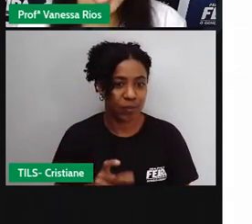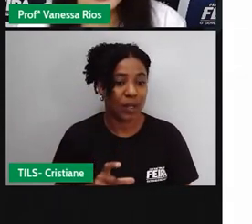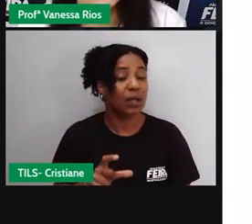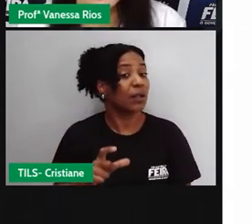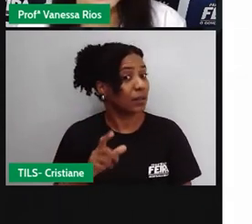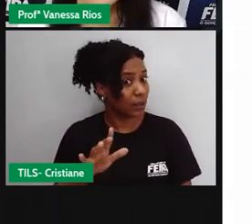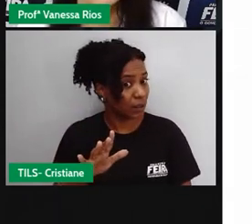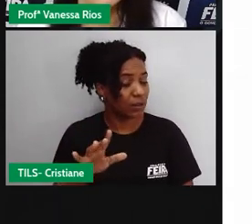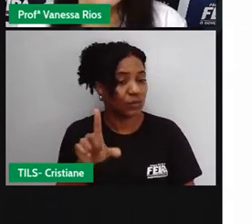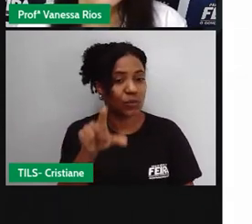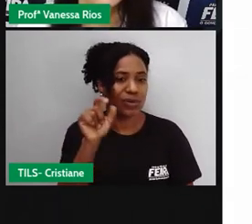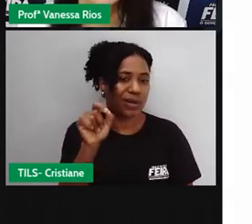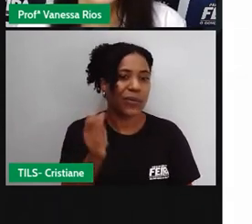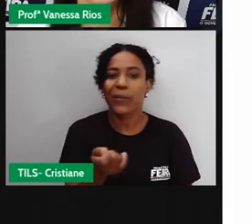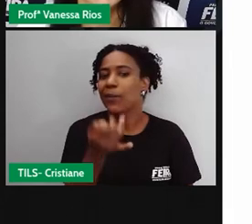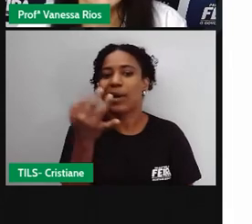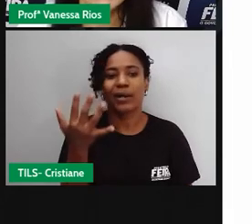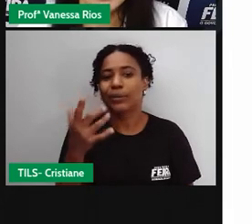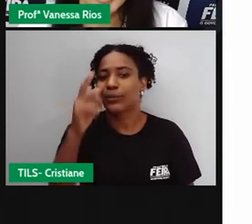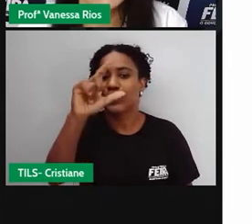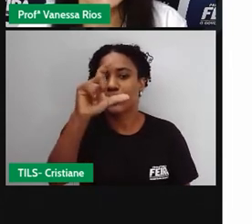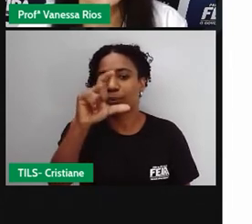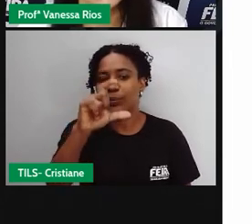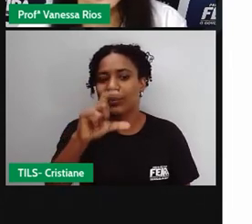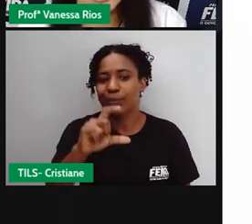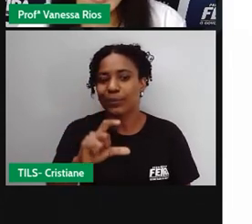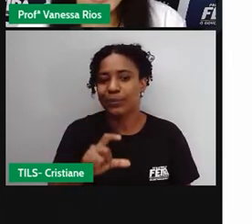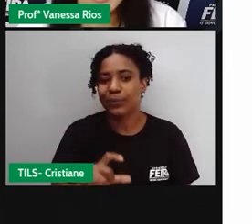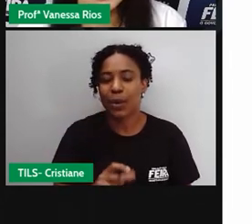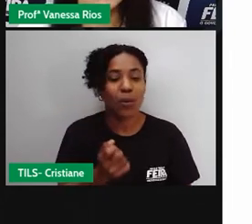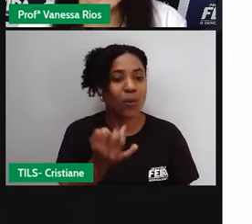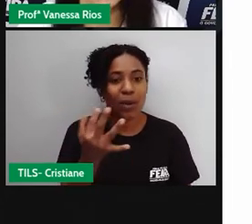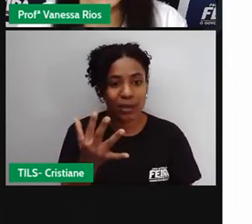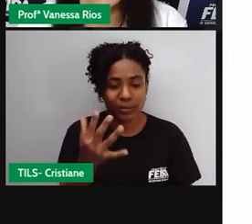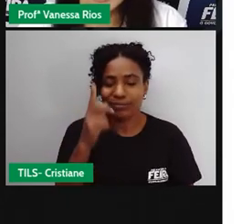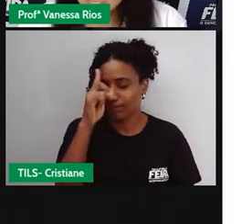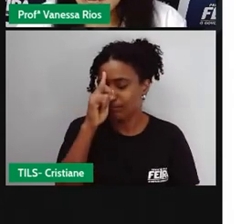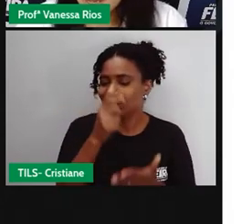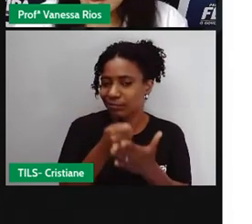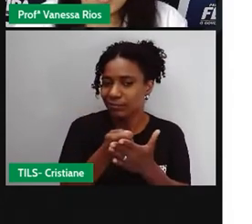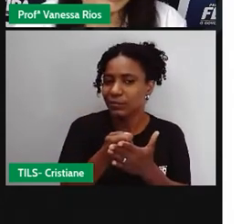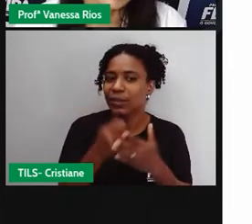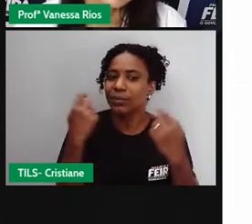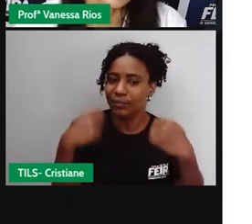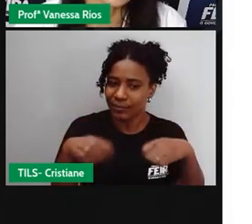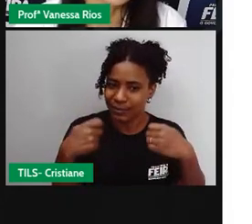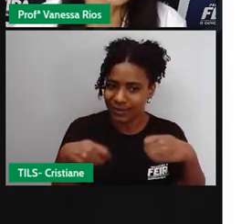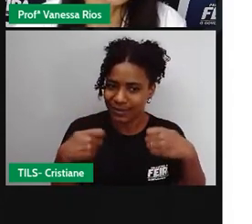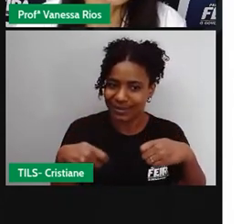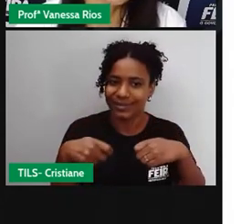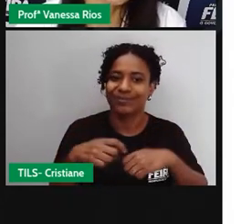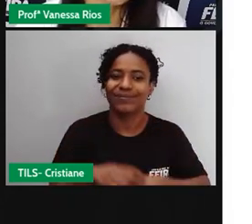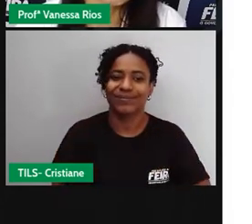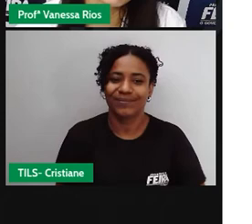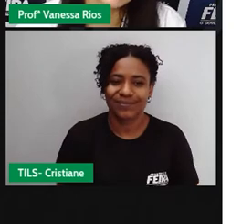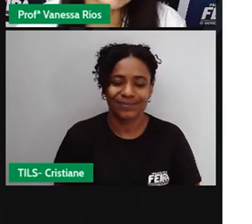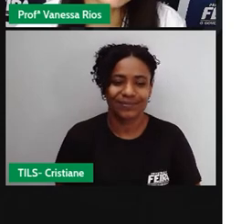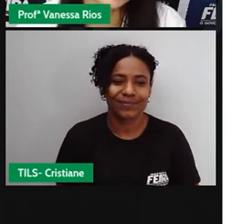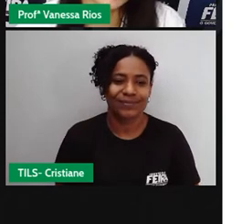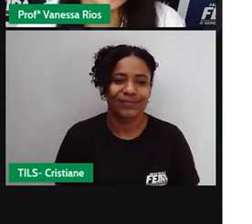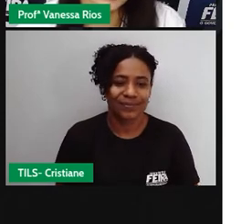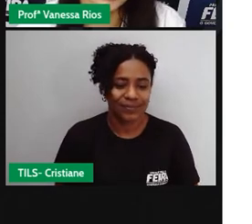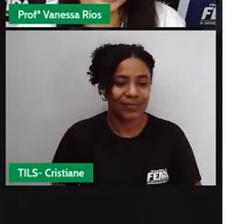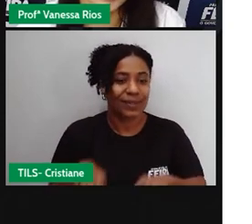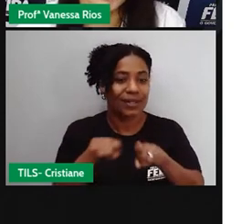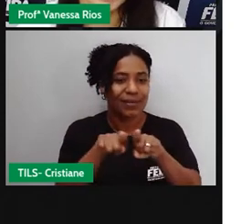de organizar os versos, né, e as estrofes na hora de produzir o cordel.